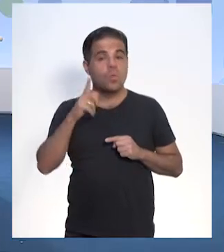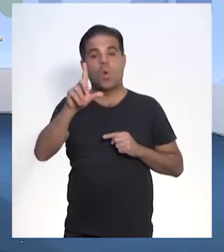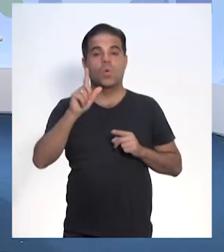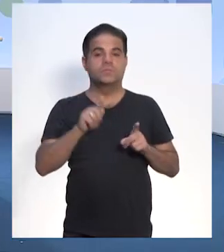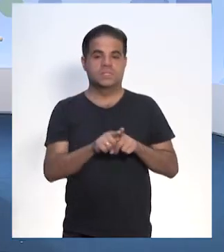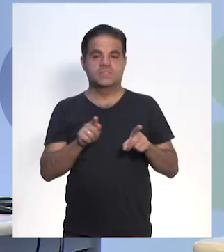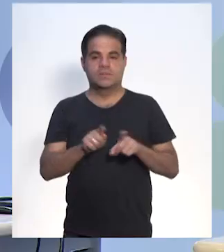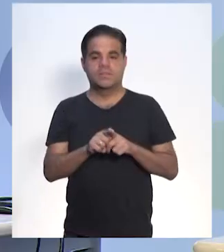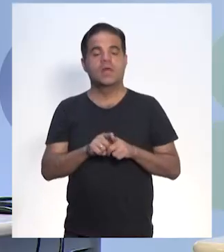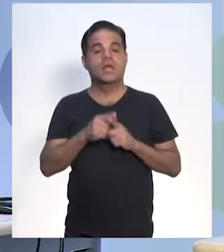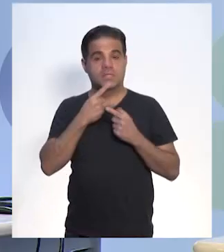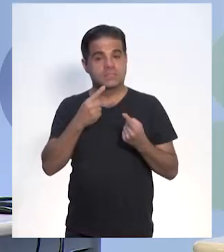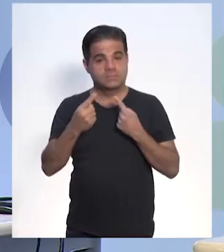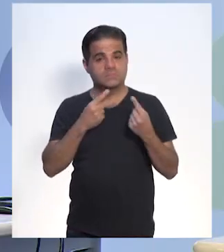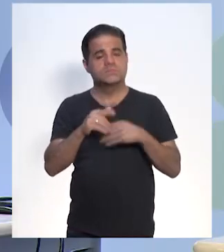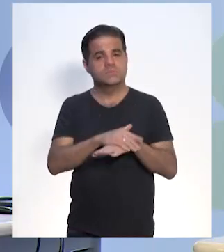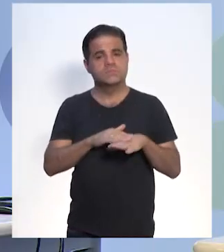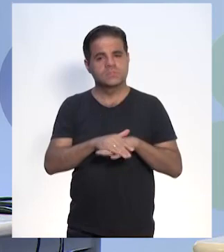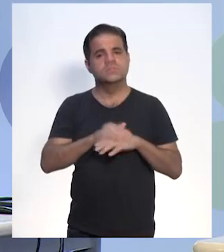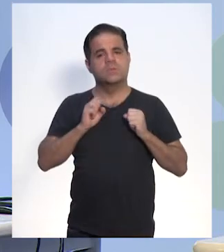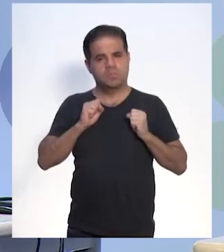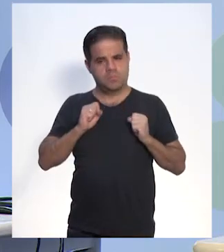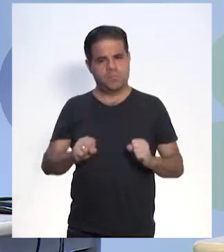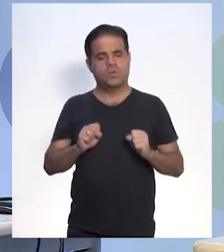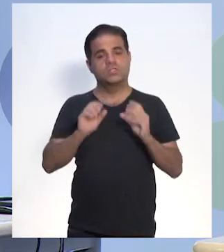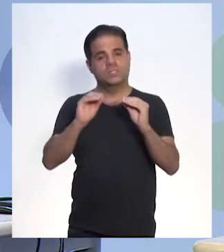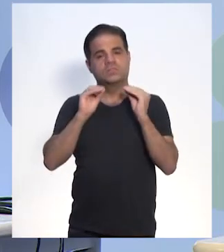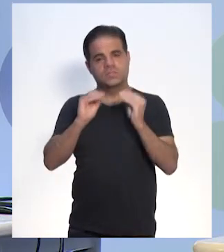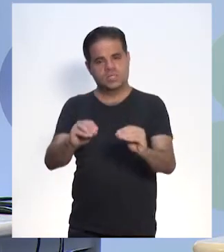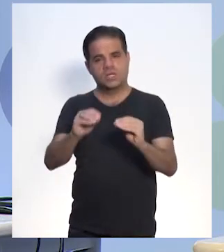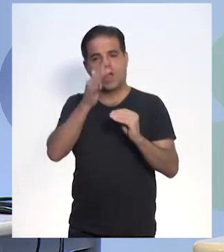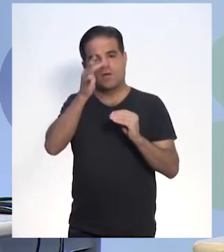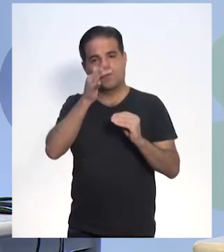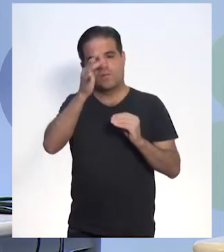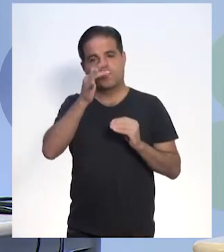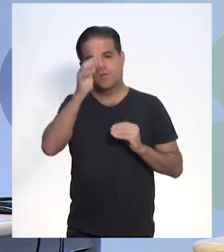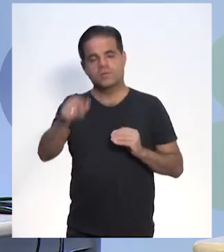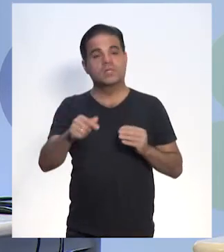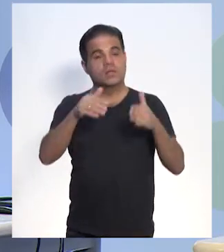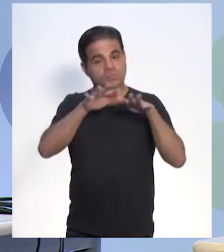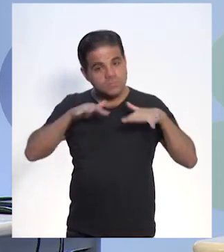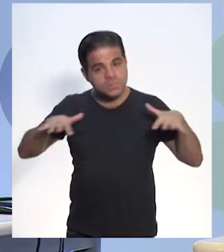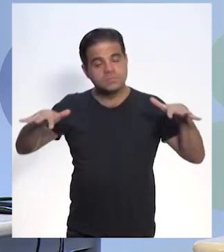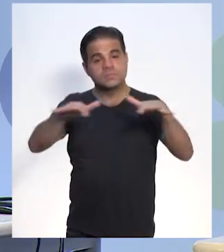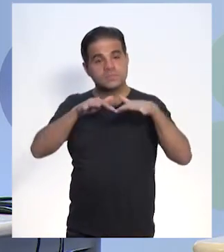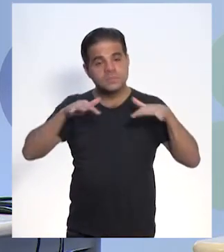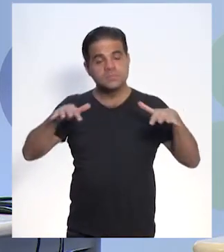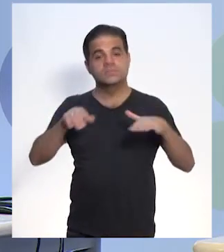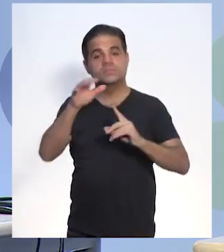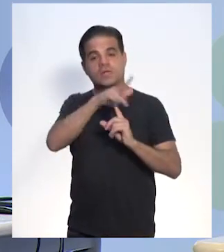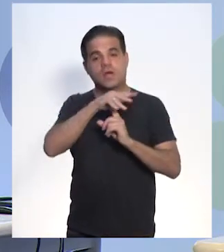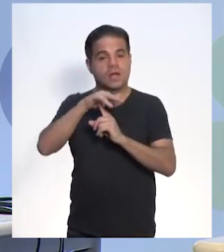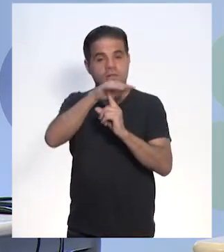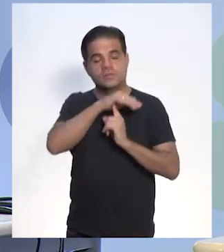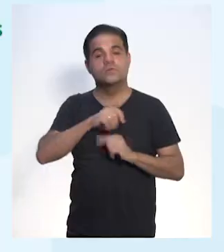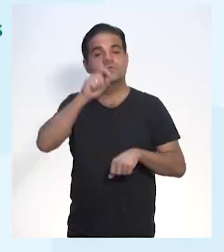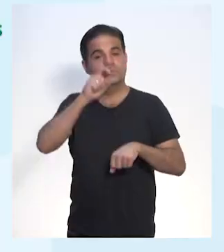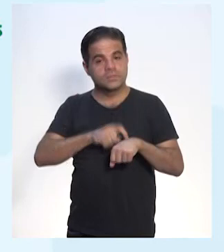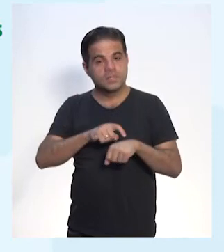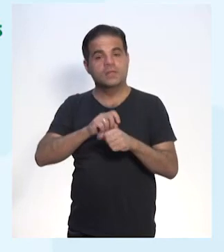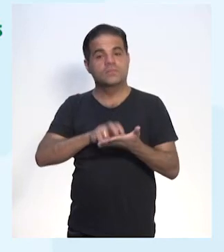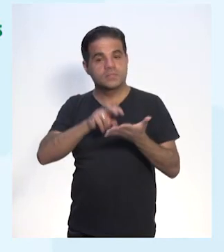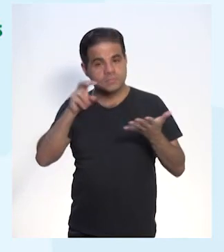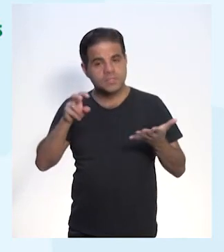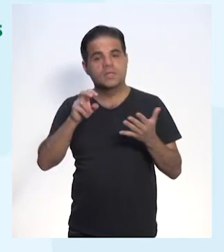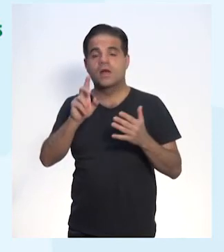nós veremos aí nas outras aulas, tá? Personagem, no caso, jardineiro, dono do jardim, as flores aí, cravina, gerânio